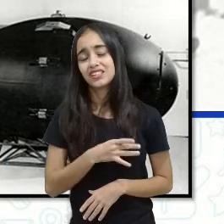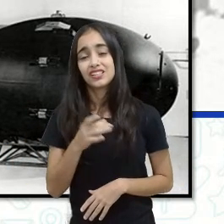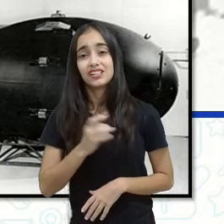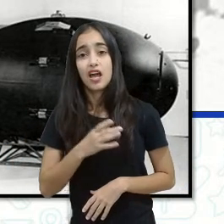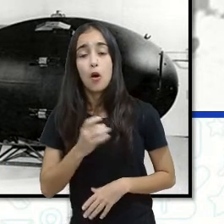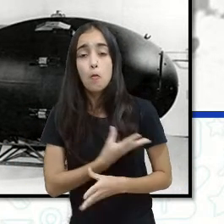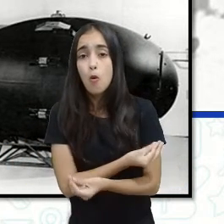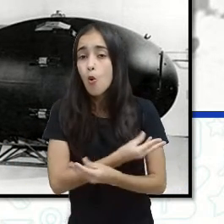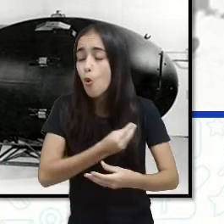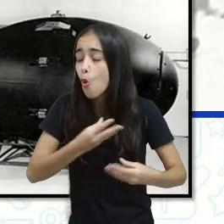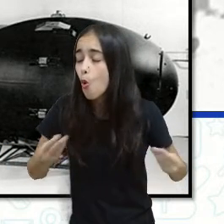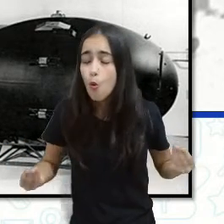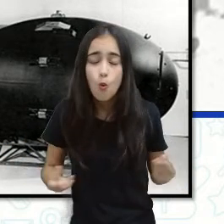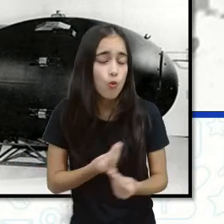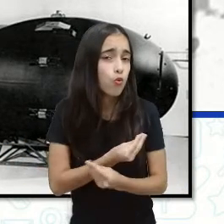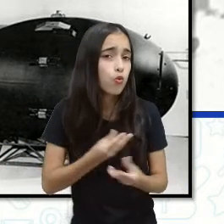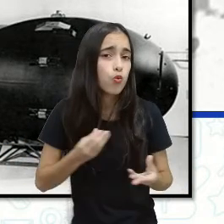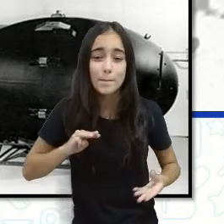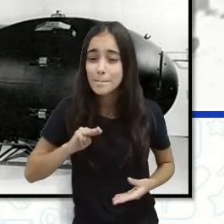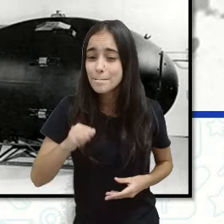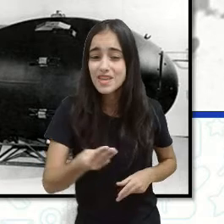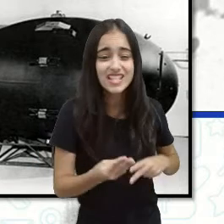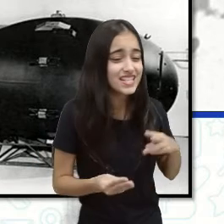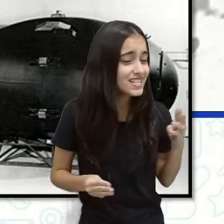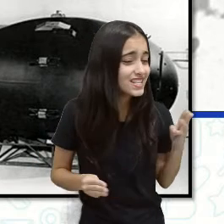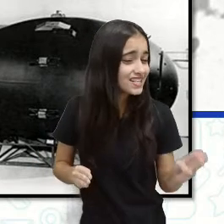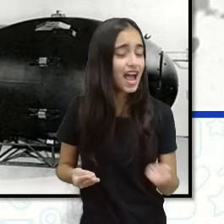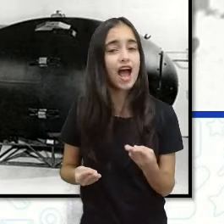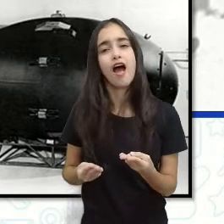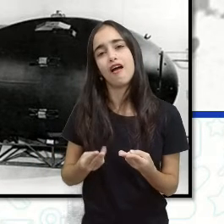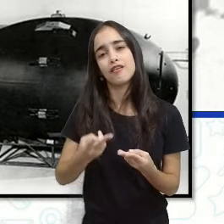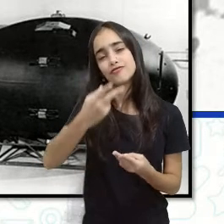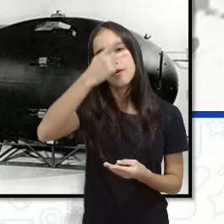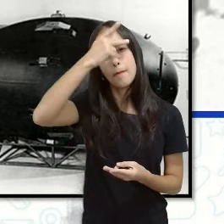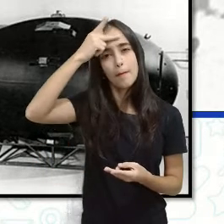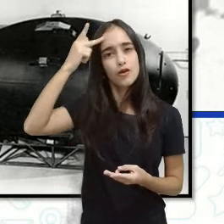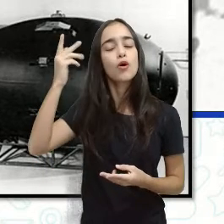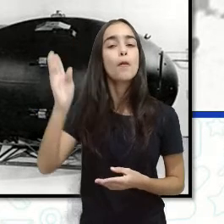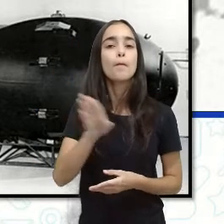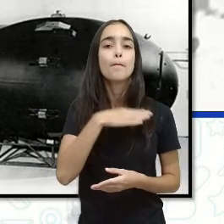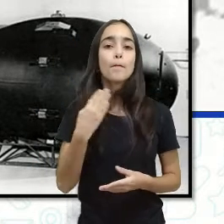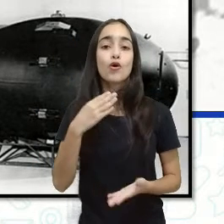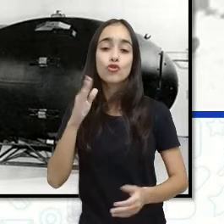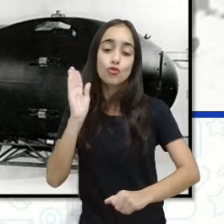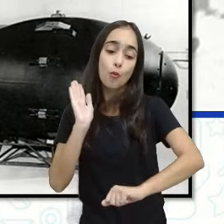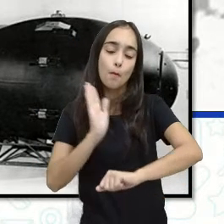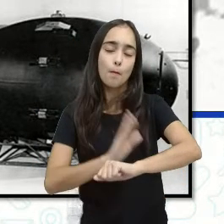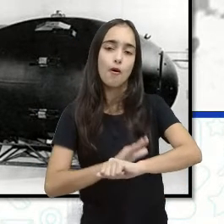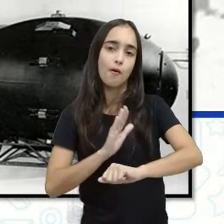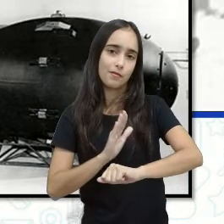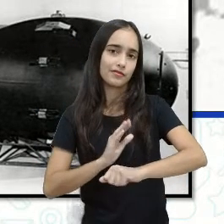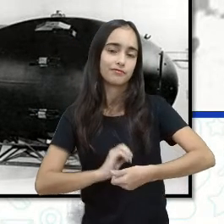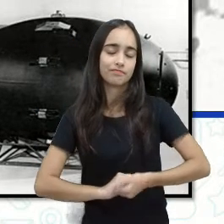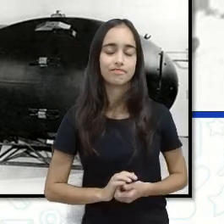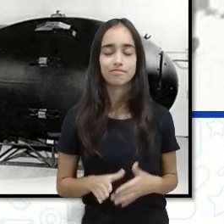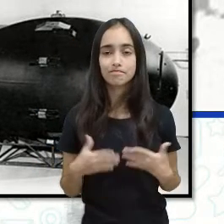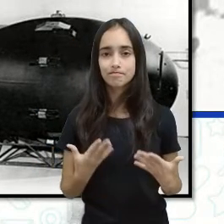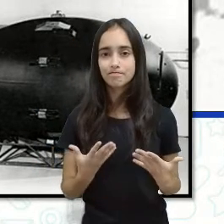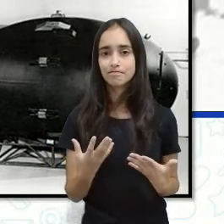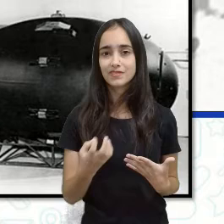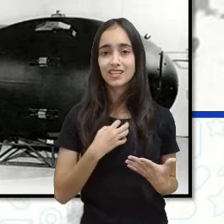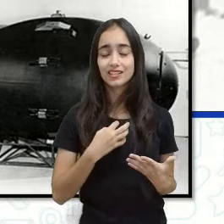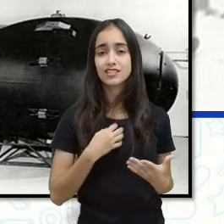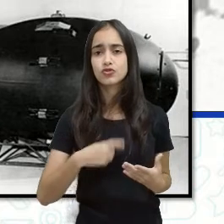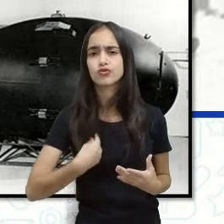milhares de seres humanos foram mortos instantaneamente. E nesse sentido, né, a gente teve